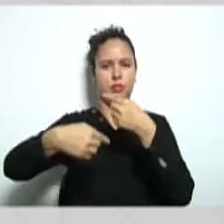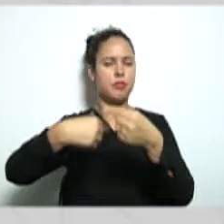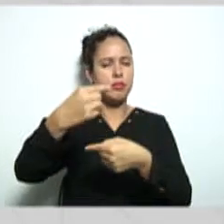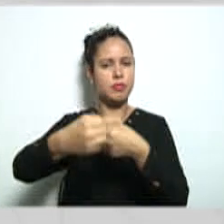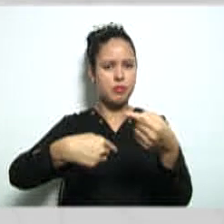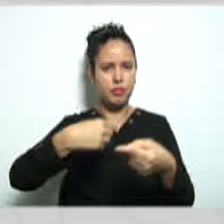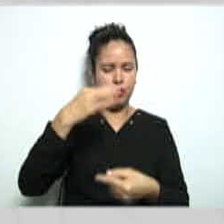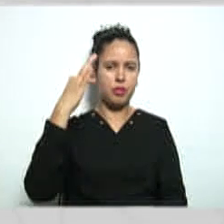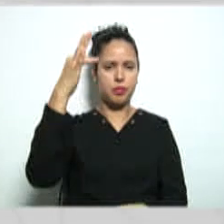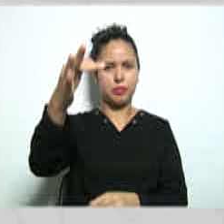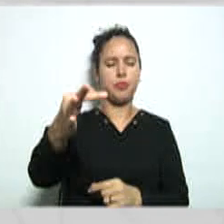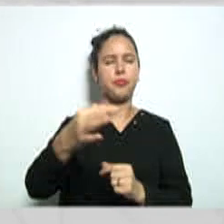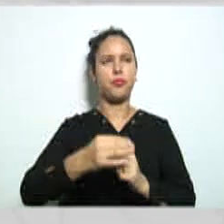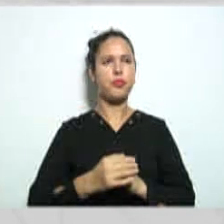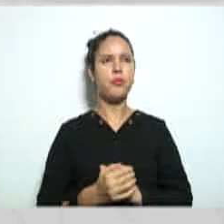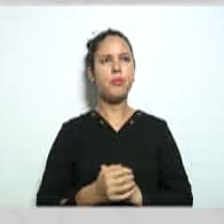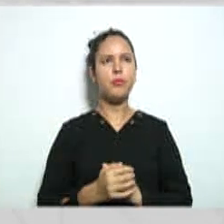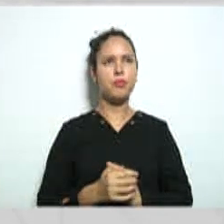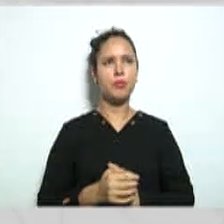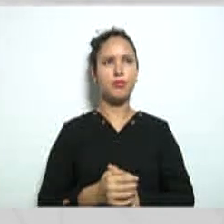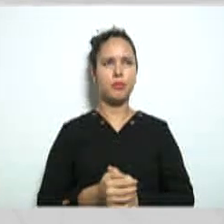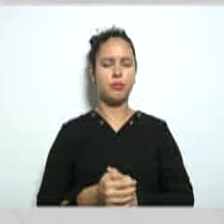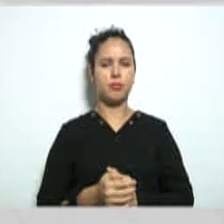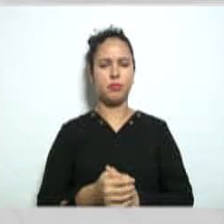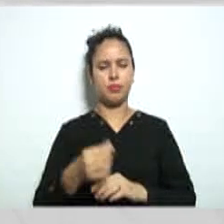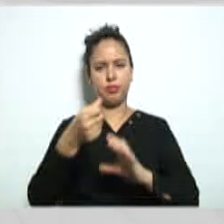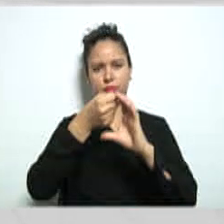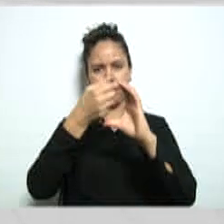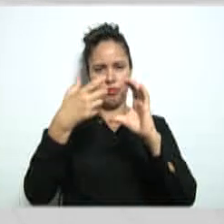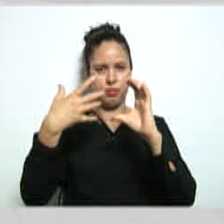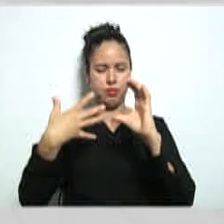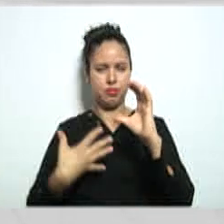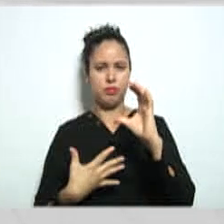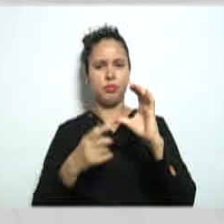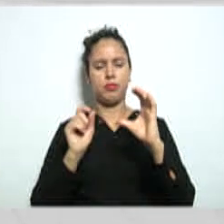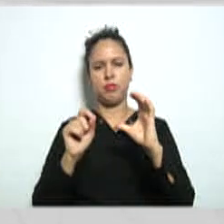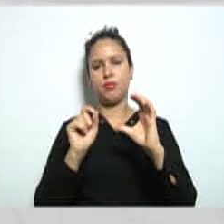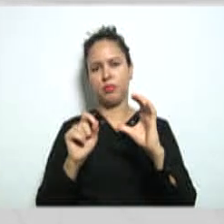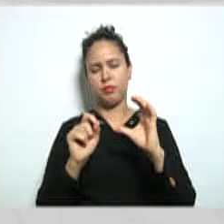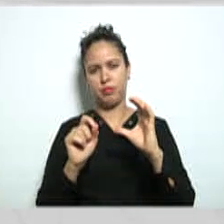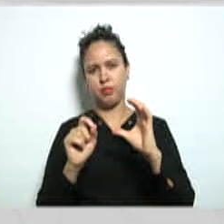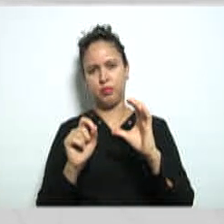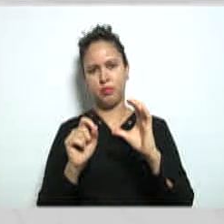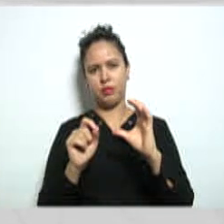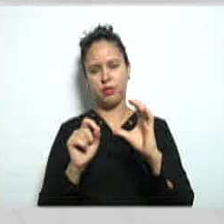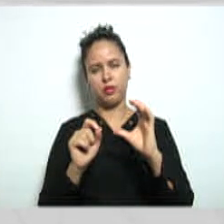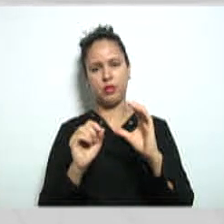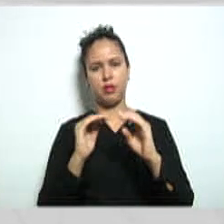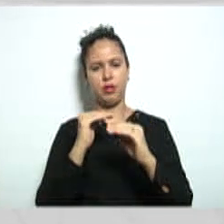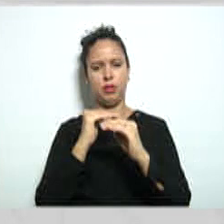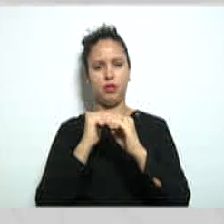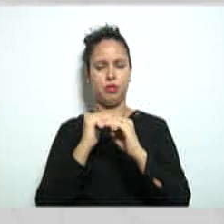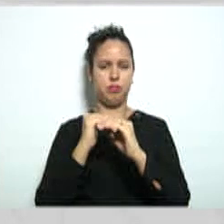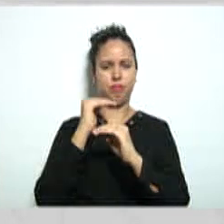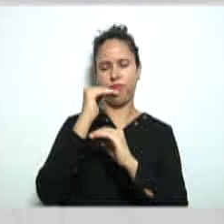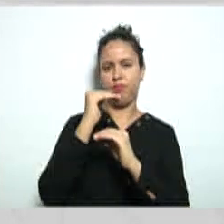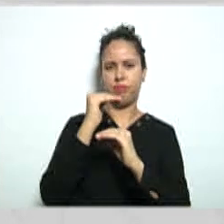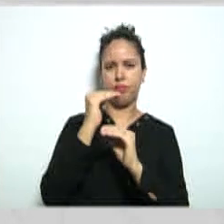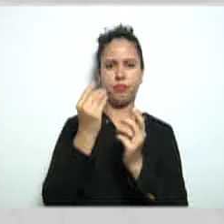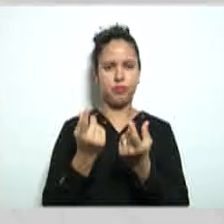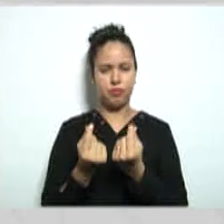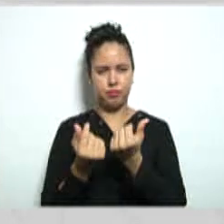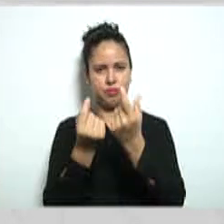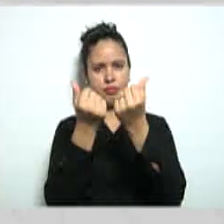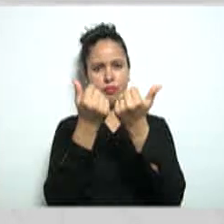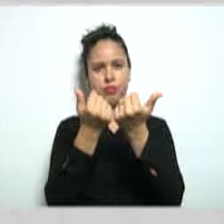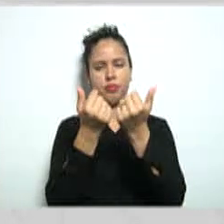continuidade. O modo de produção, ele tem como características, no nível econômico, ser a forma pela qual a sociedade